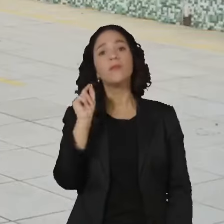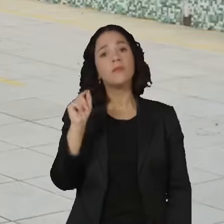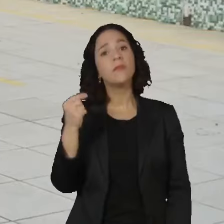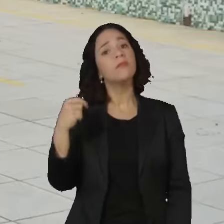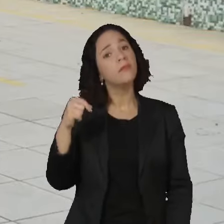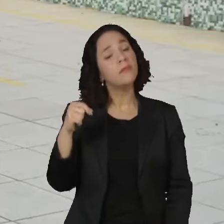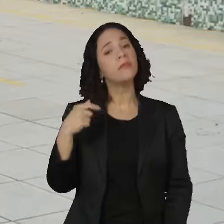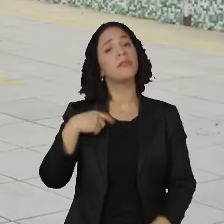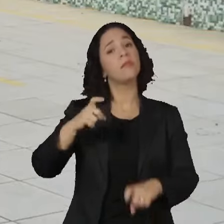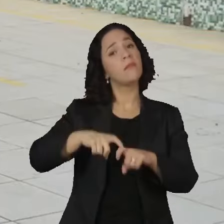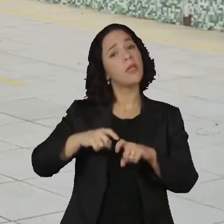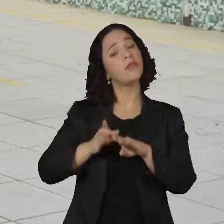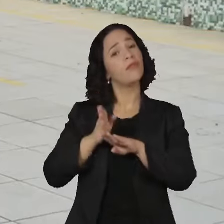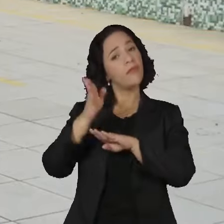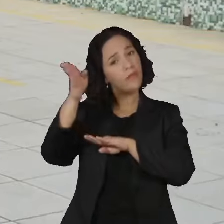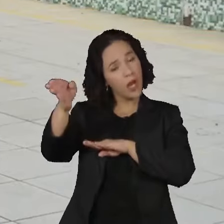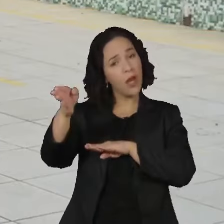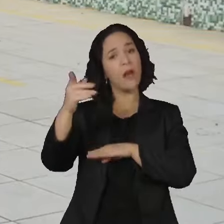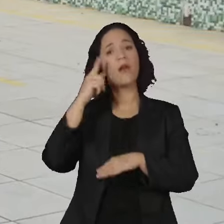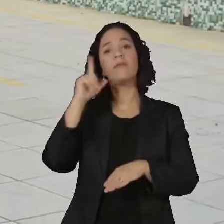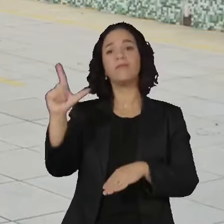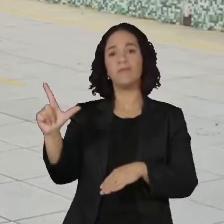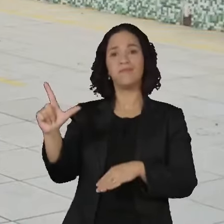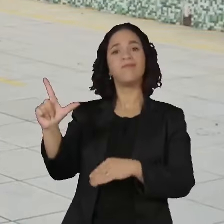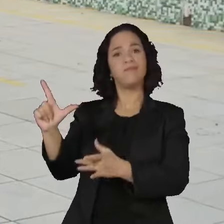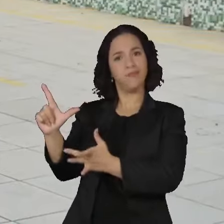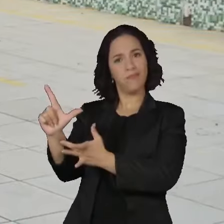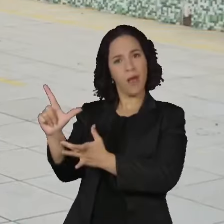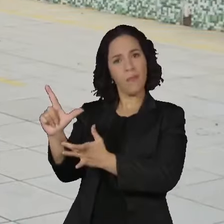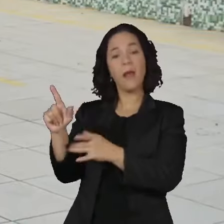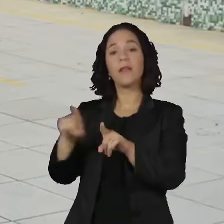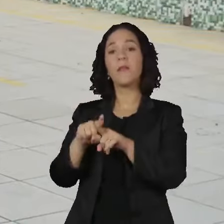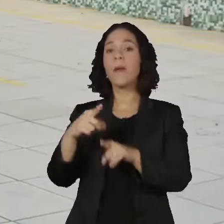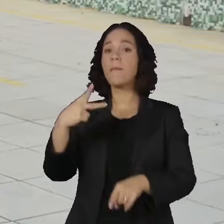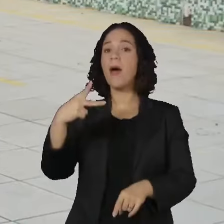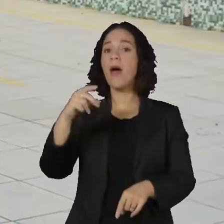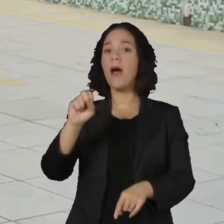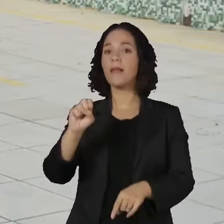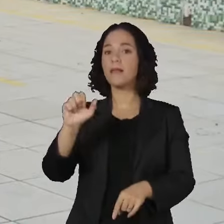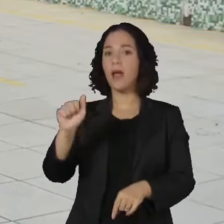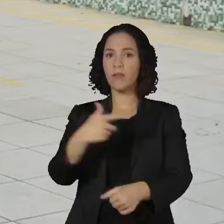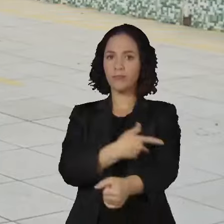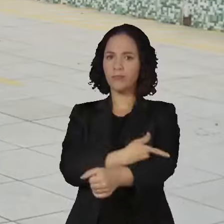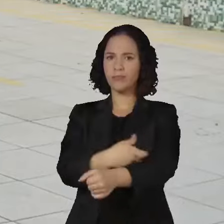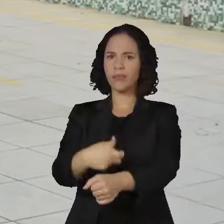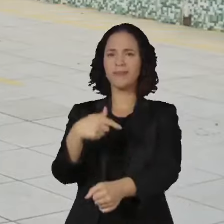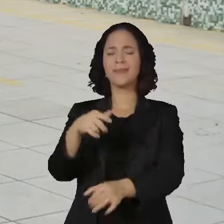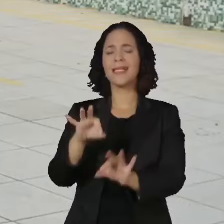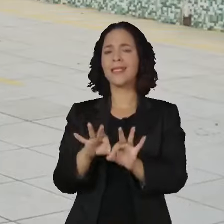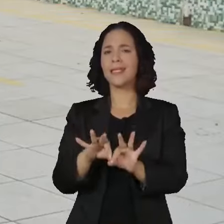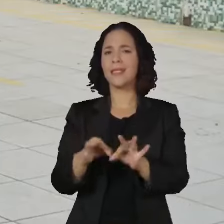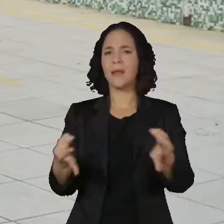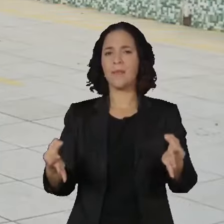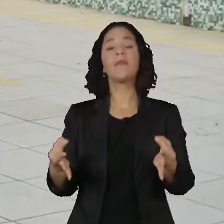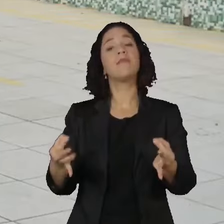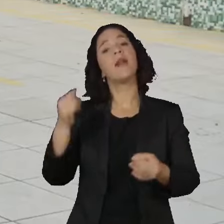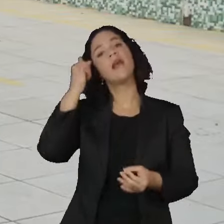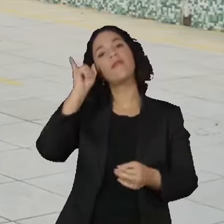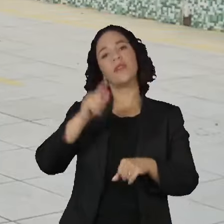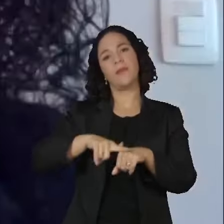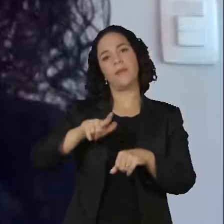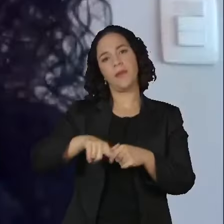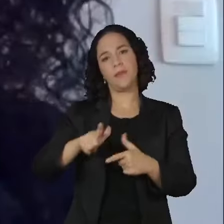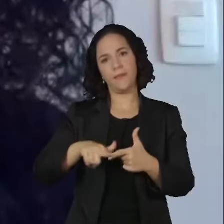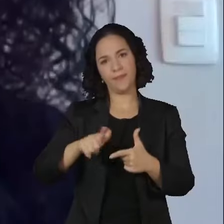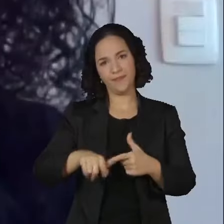exame de toque retal ou o PSA que mede a concentração de enzimas no sangue procedimentos simples mas que podem evitar complicações